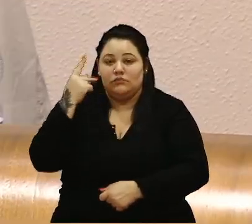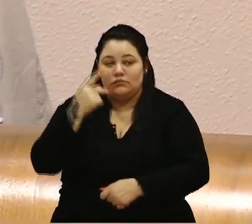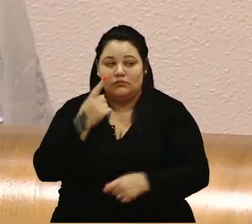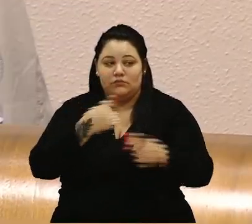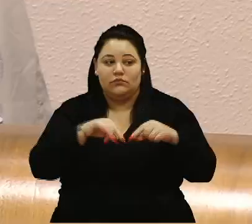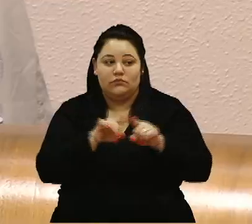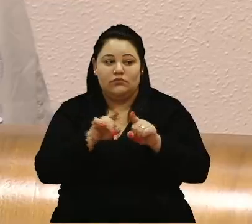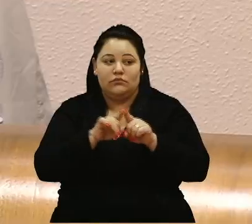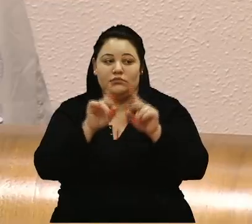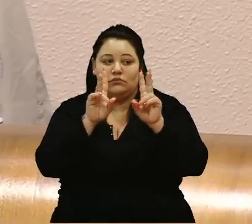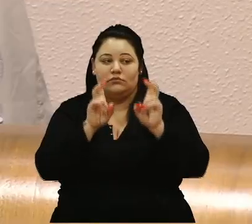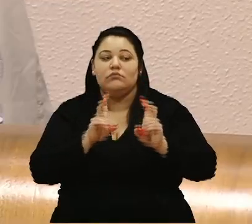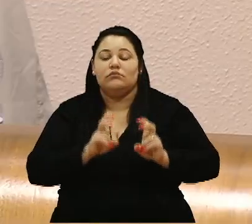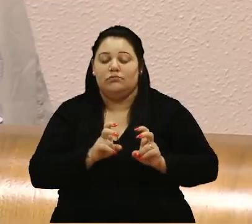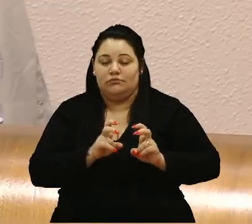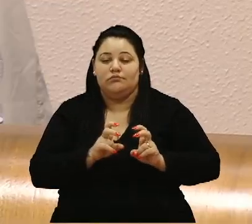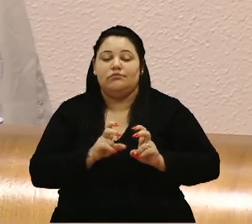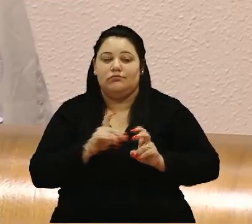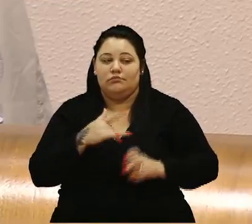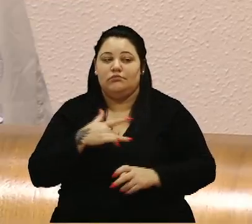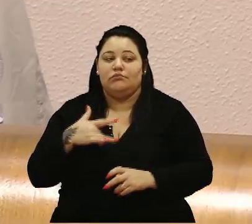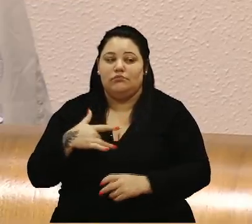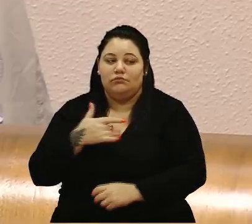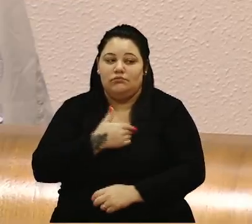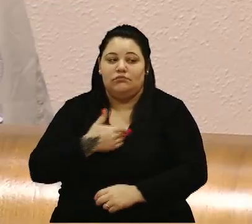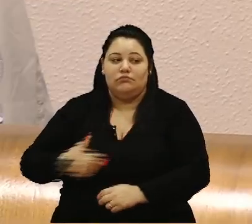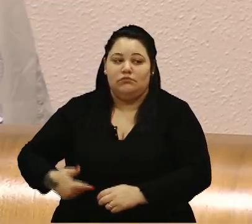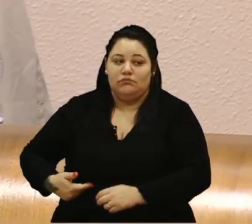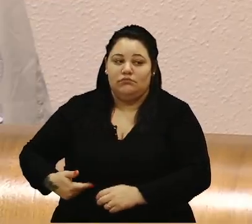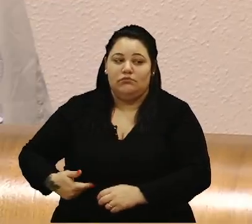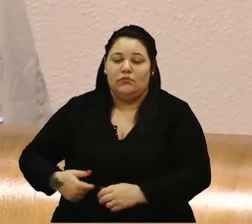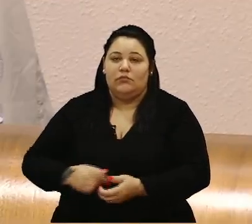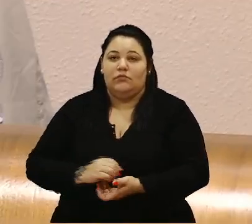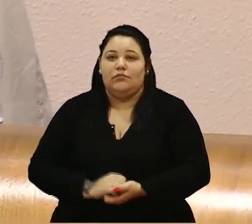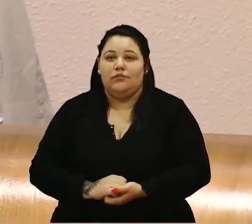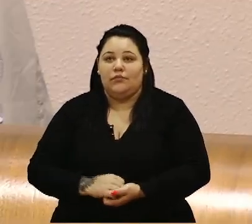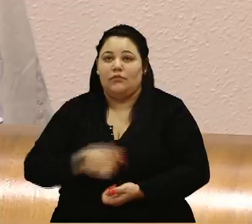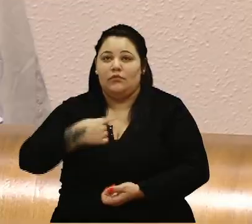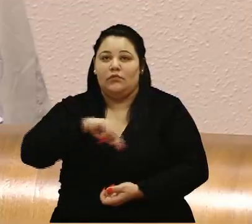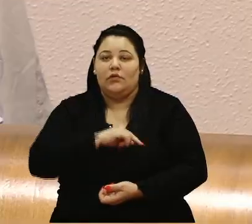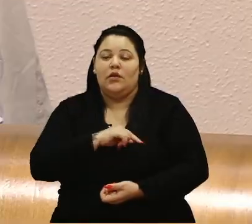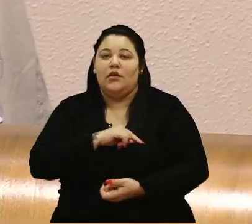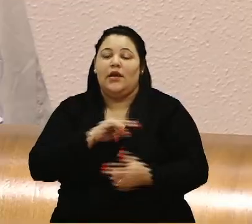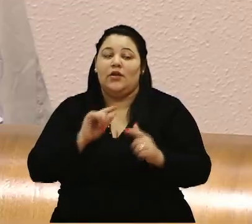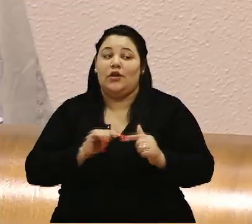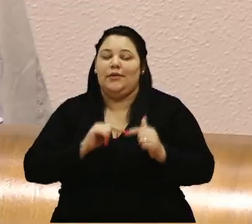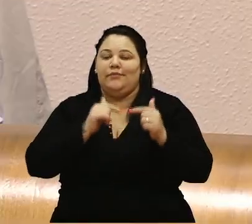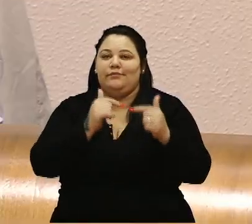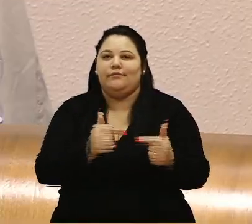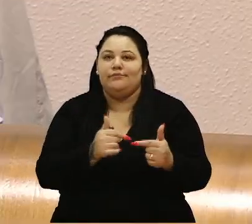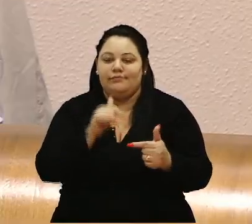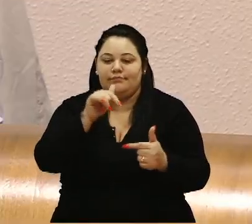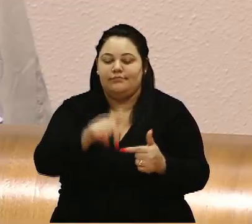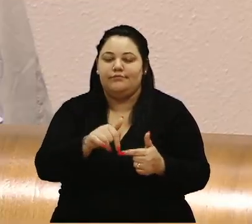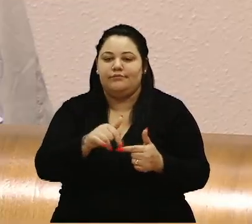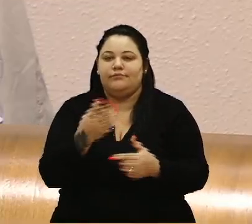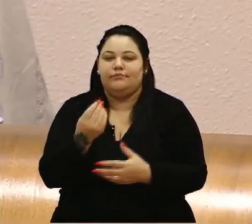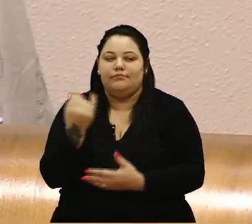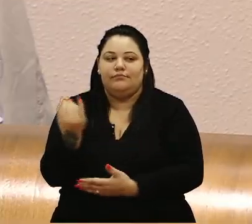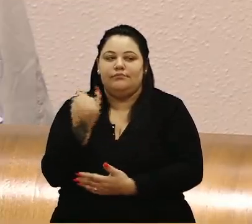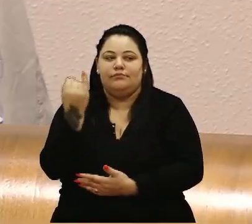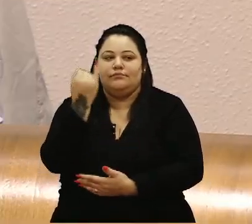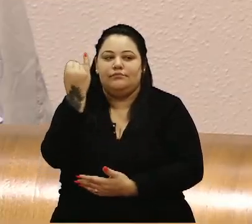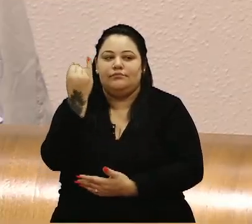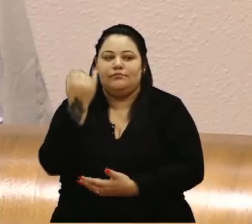tema que é de saúde pública. Portanto, também tivemos aqui a ação essa semana na Câmara, muito importante. Agora o senhor, né,